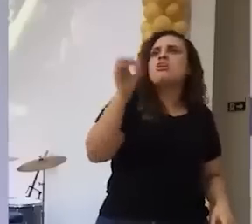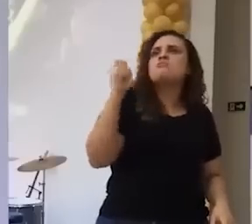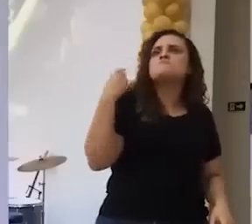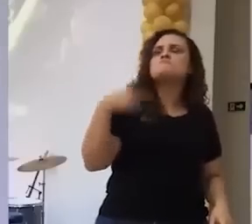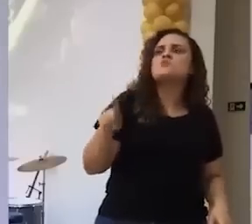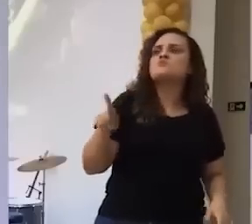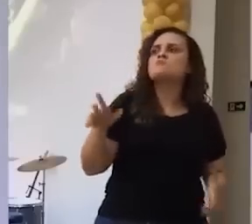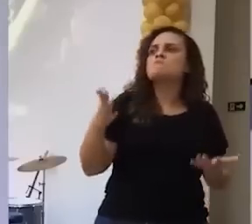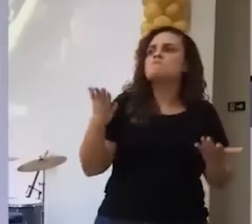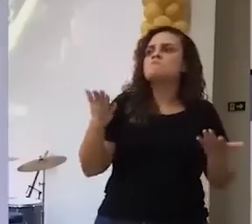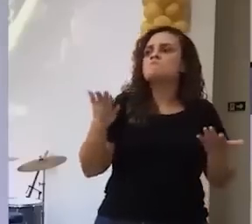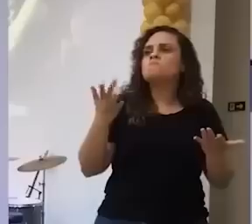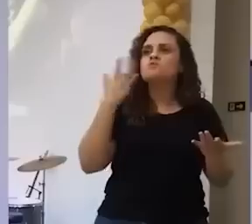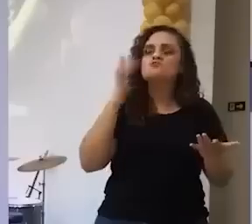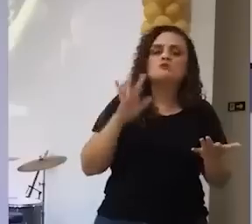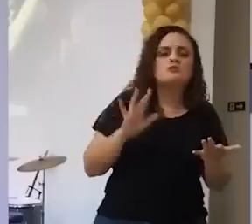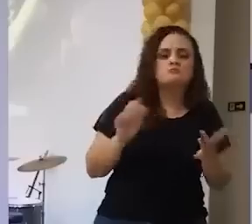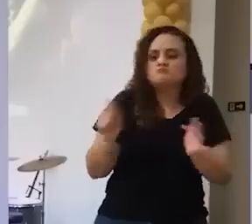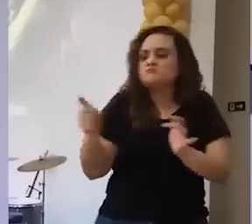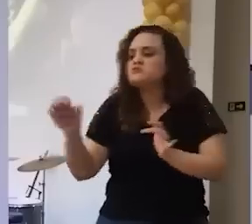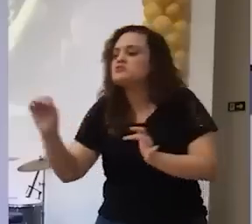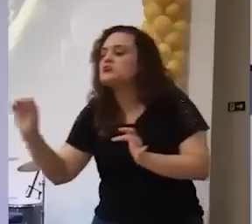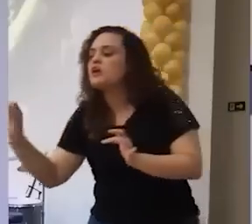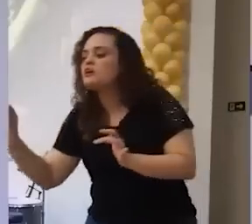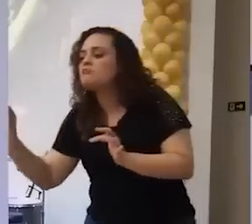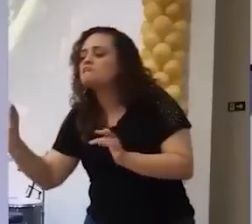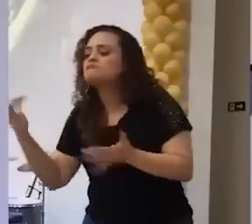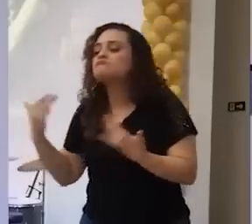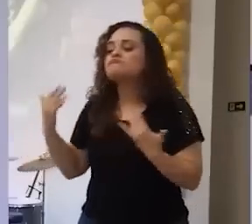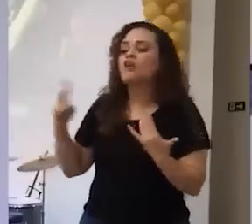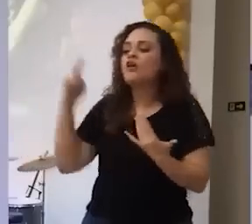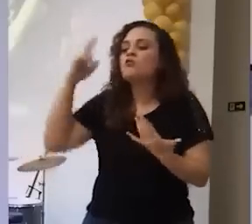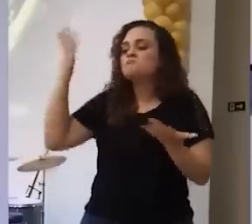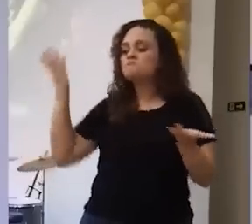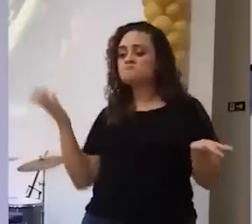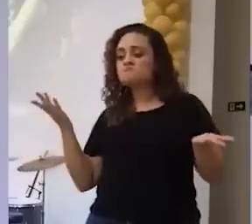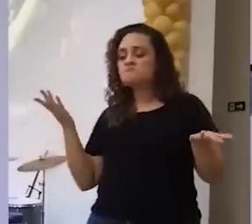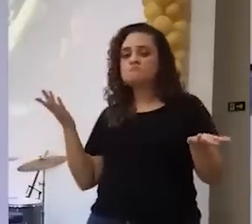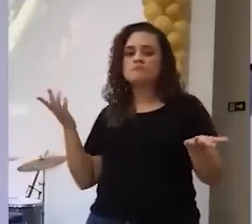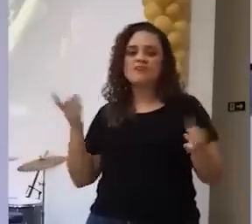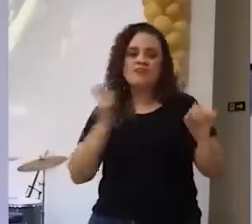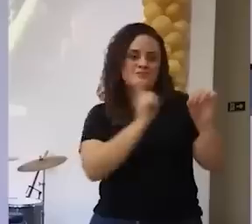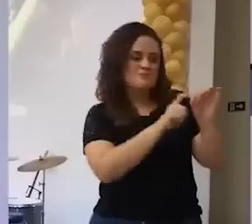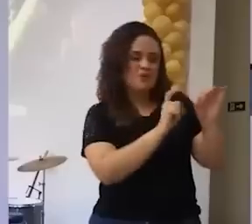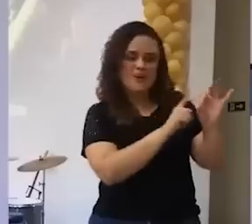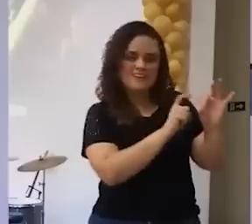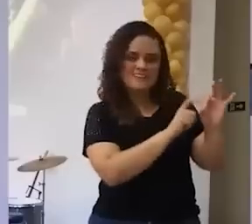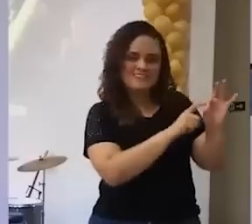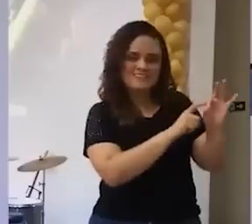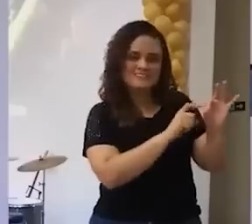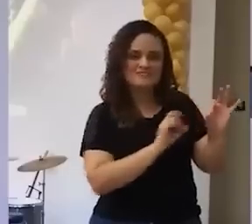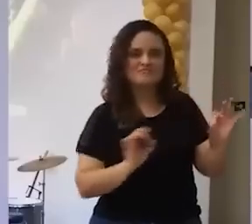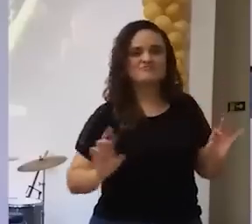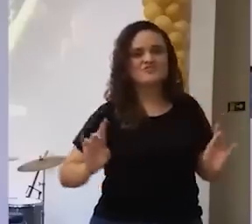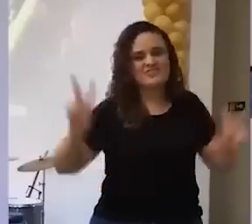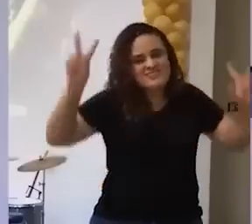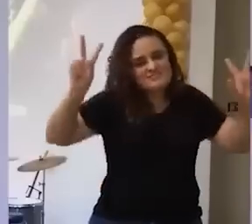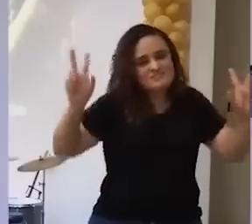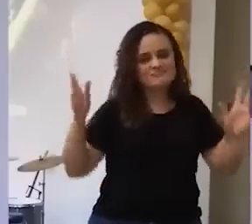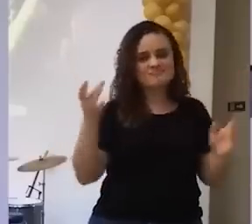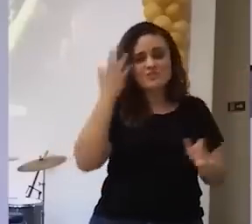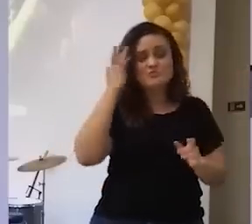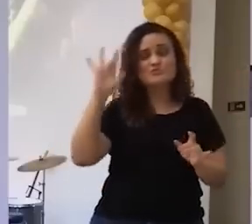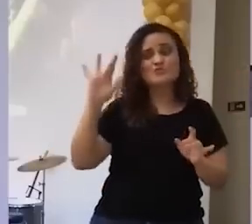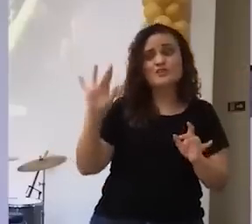Também não sei quanto vale 100 denários. Essa moeda não é a nossa. Eu não sei do que Jesus está